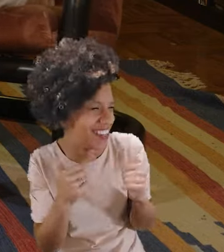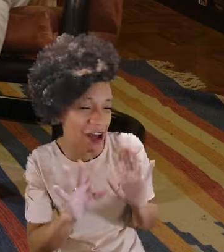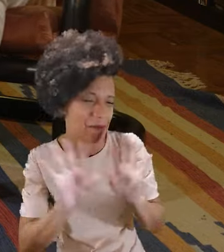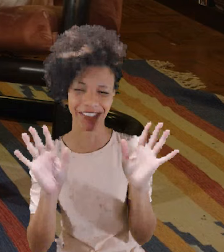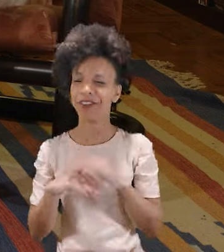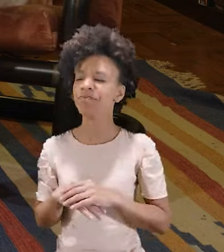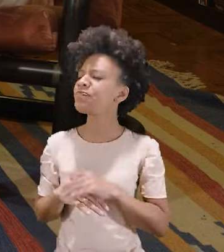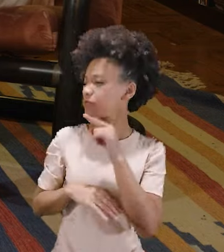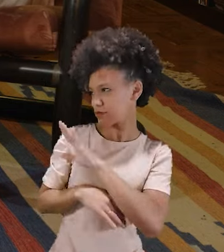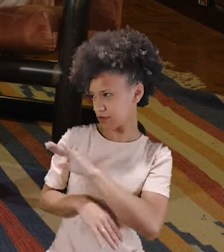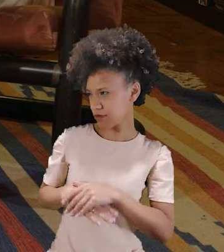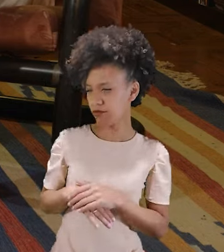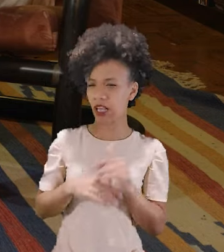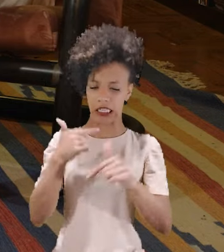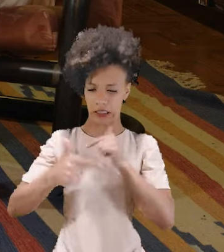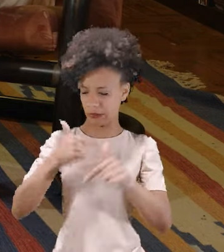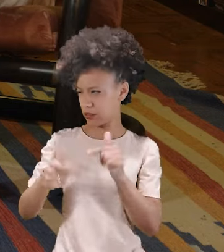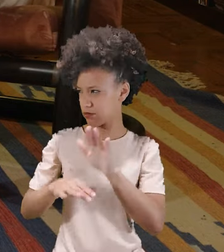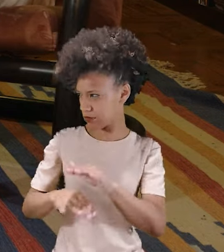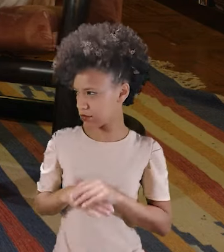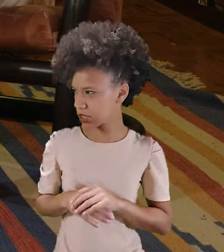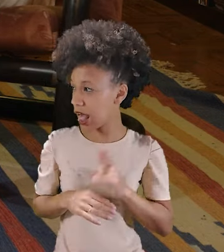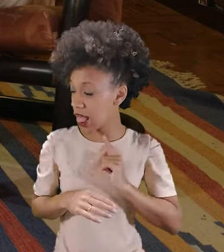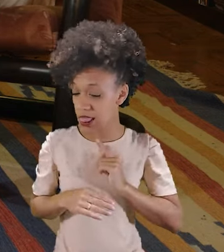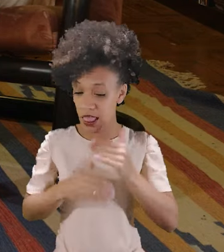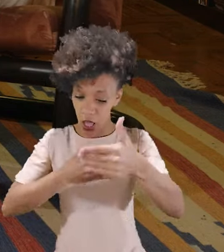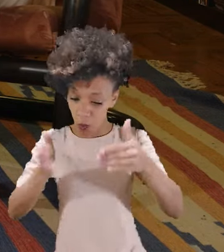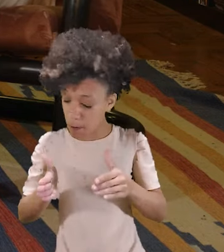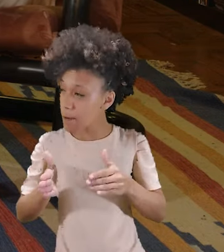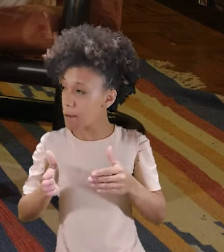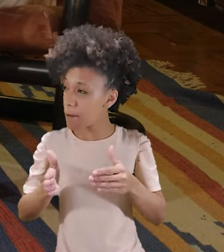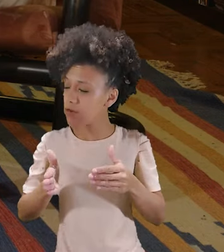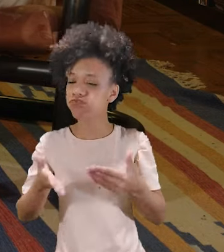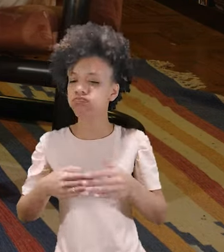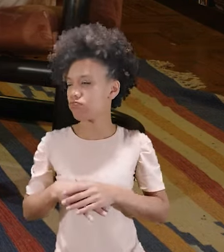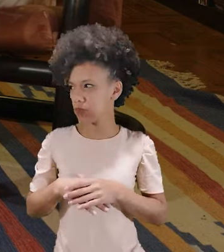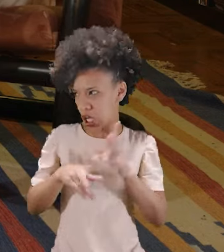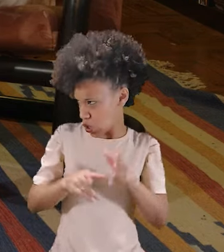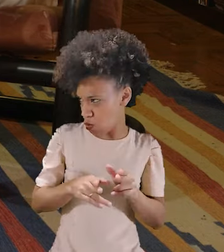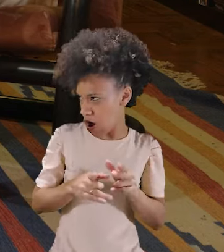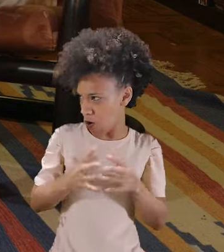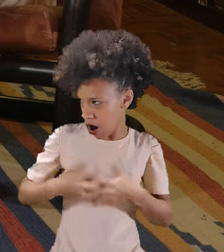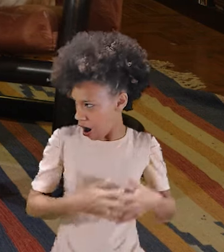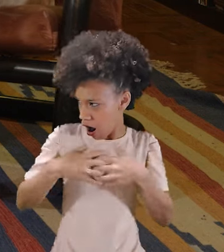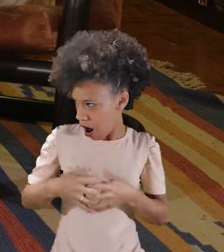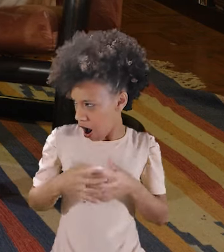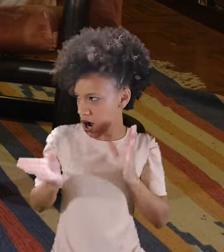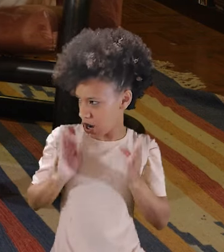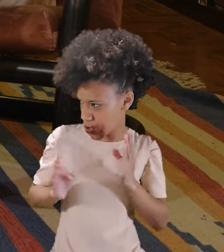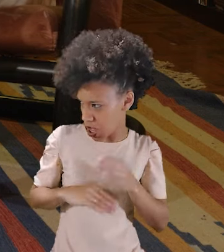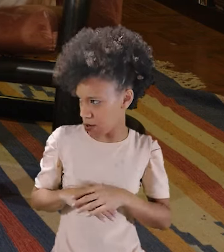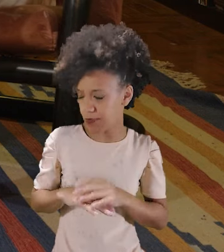e vai ser fiz você tão tá lá é você tem uma carga para levar ser igual um caminhoneiro igual um caminhoneiro